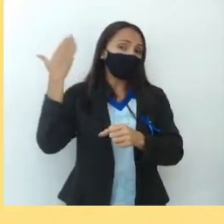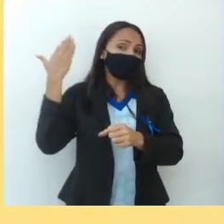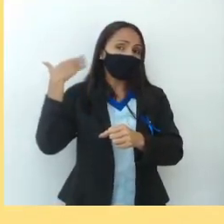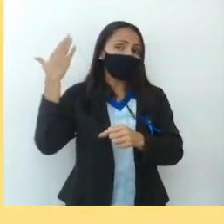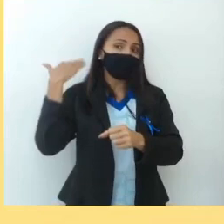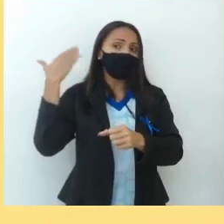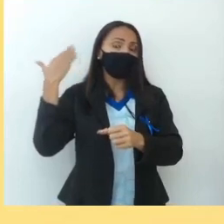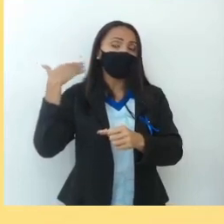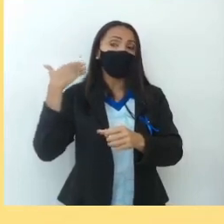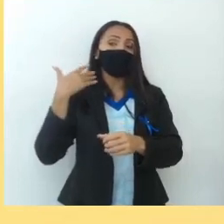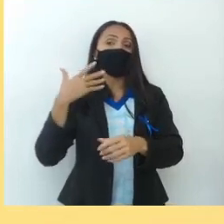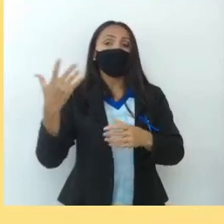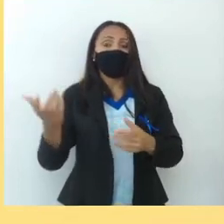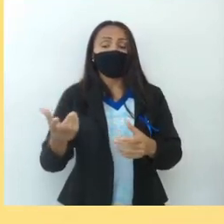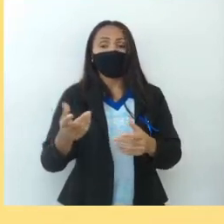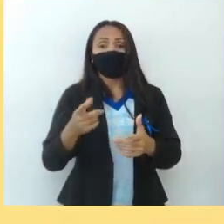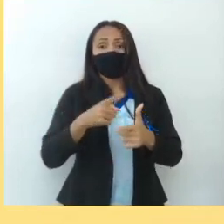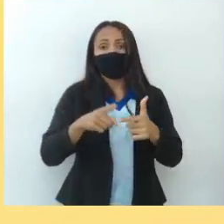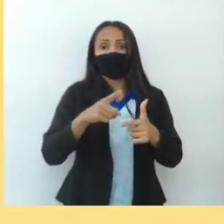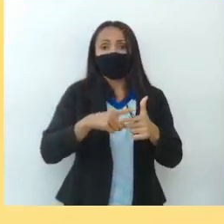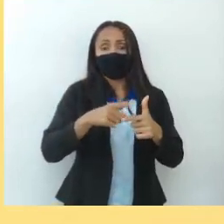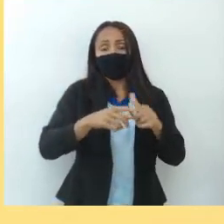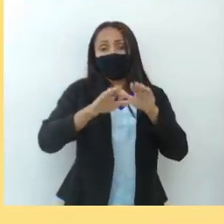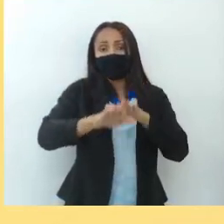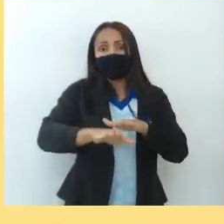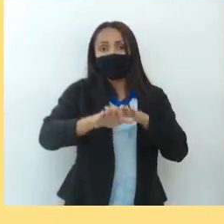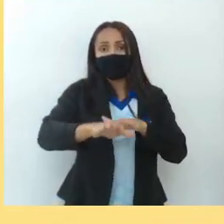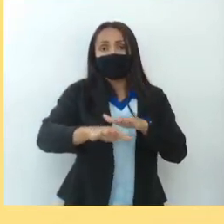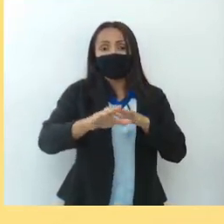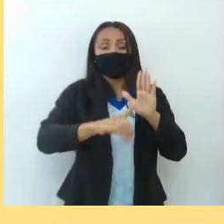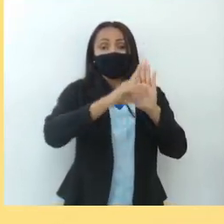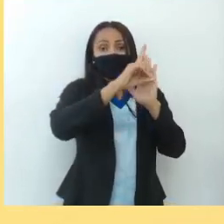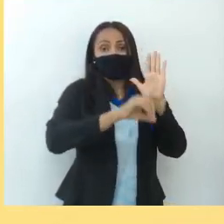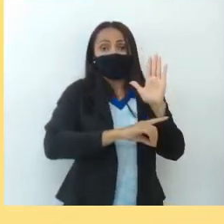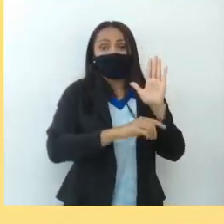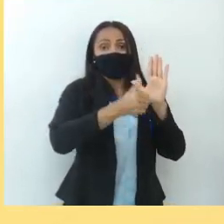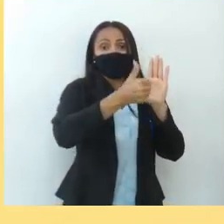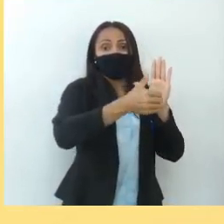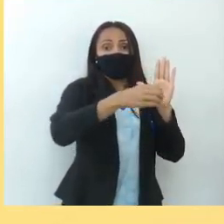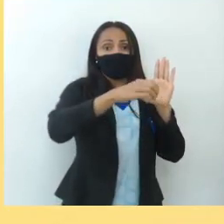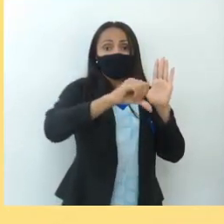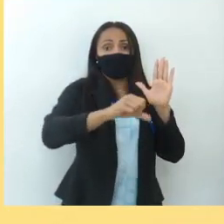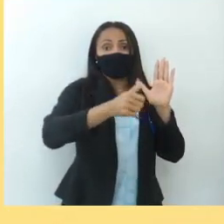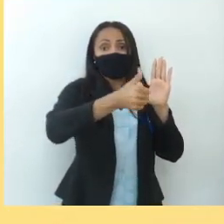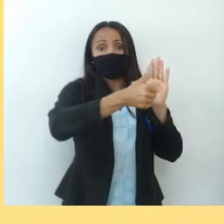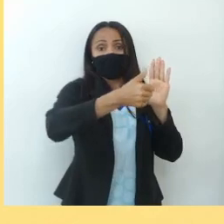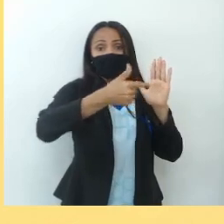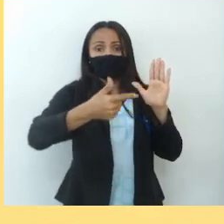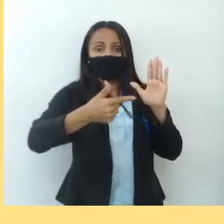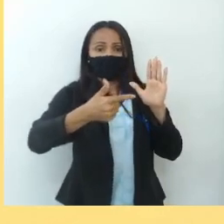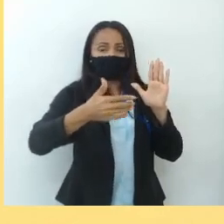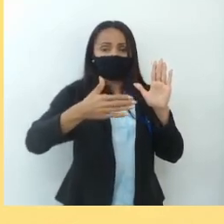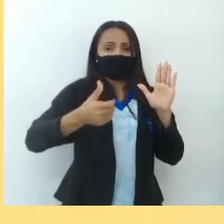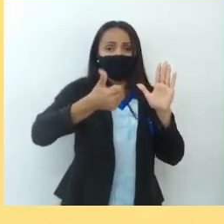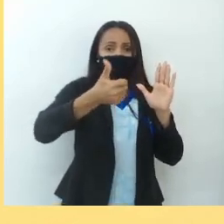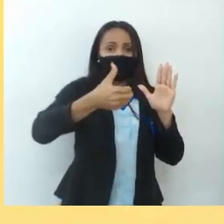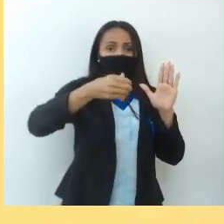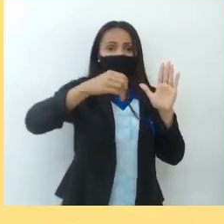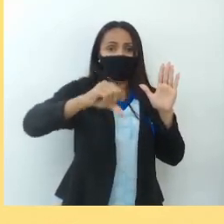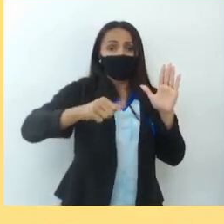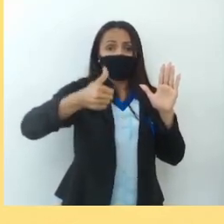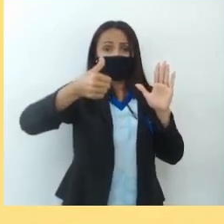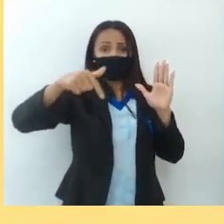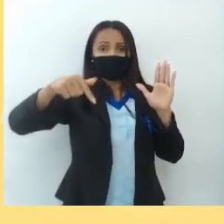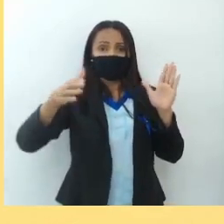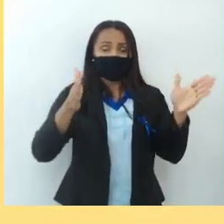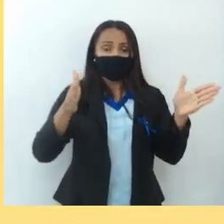situação do trânsito, veja que interessante, na década de 1900, de 1912, 1913, até 1917, o trânsito em Recife